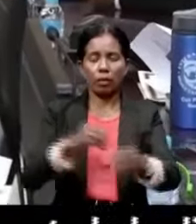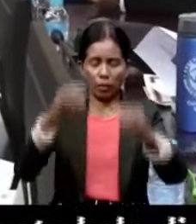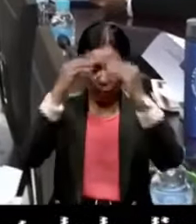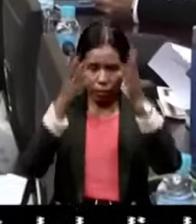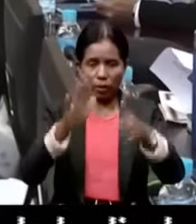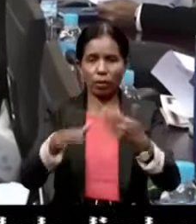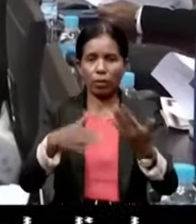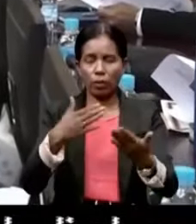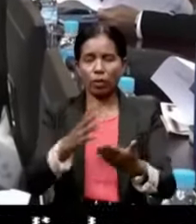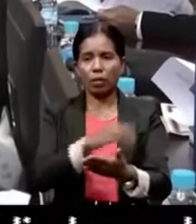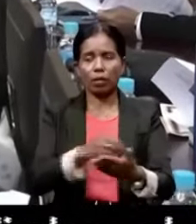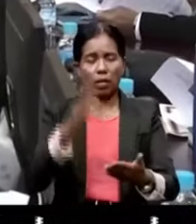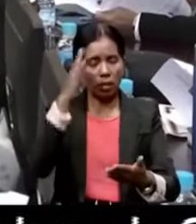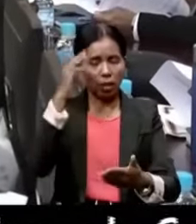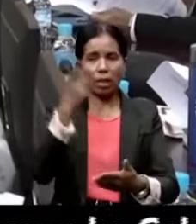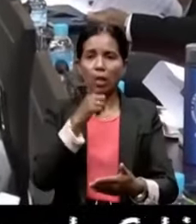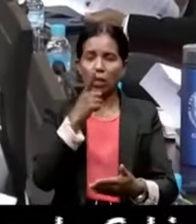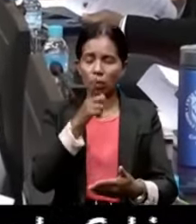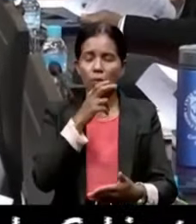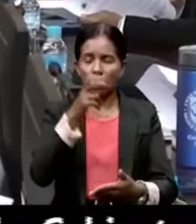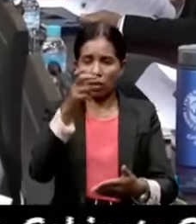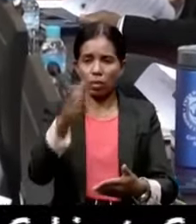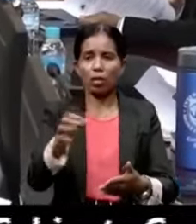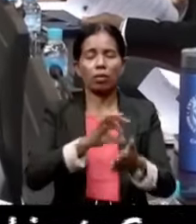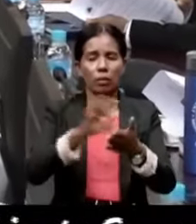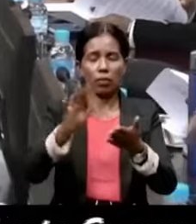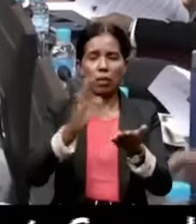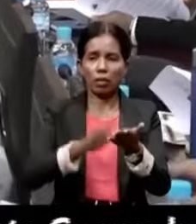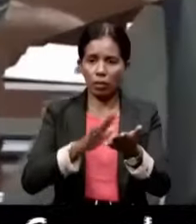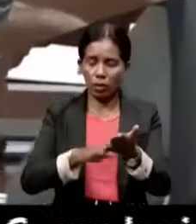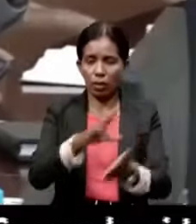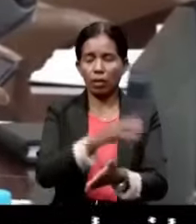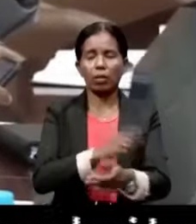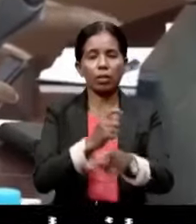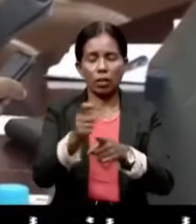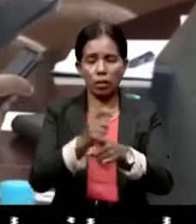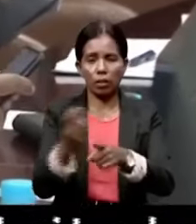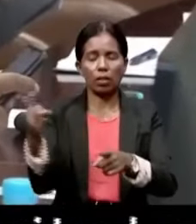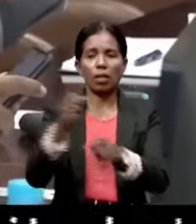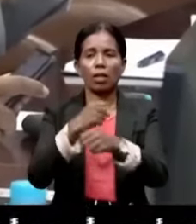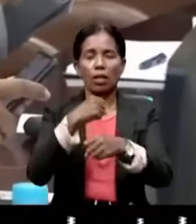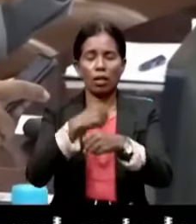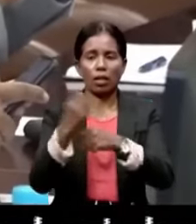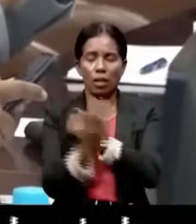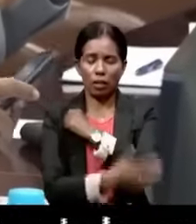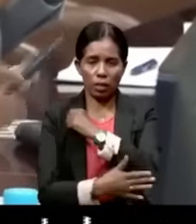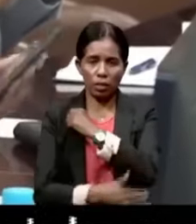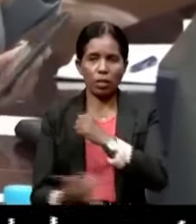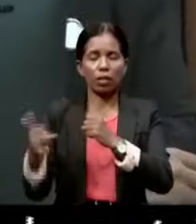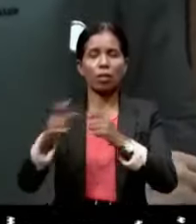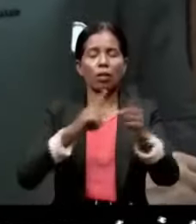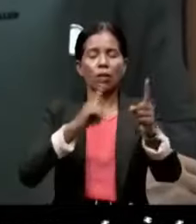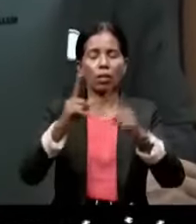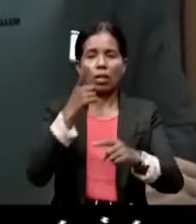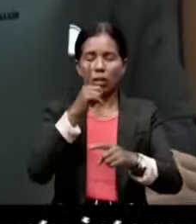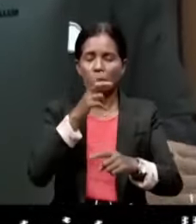no domínio da língua português, ou fase de formação escolar, no prática, no BC Halau e a país, CIRA, no BC, colia